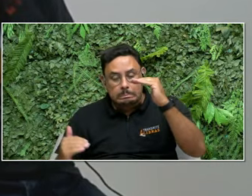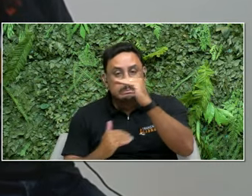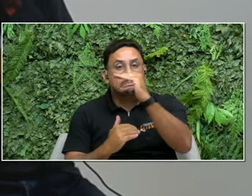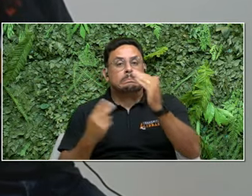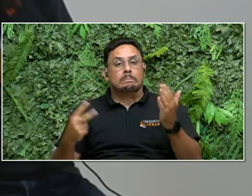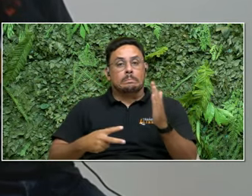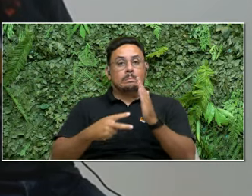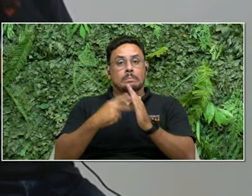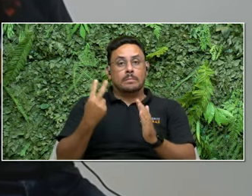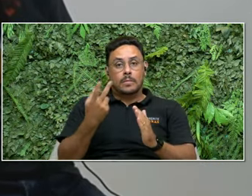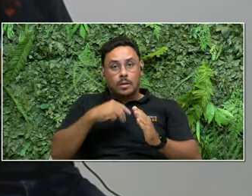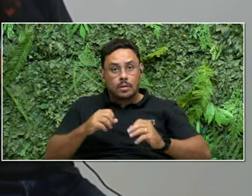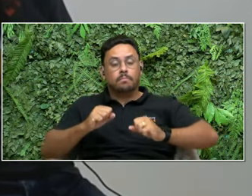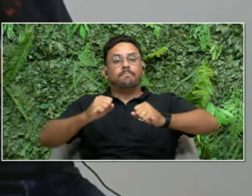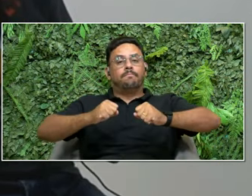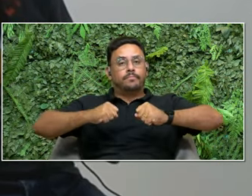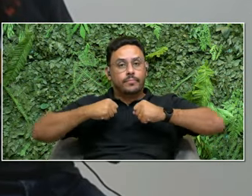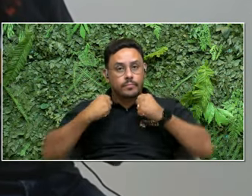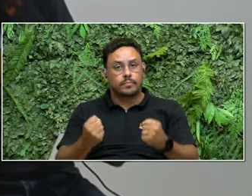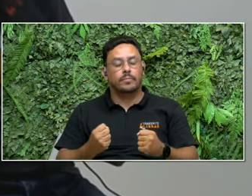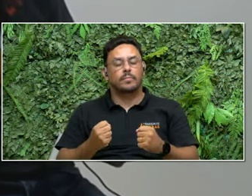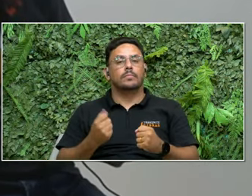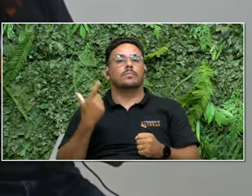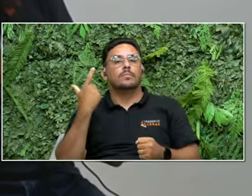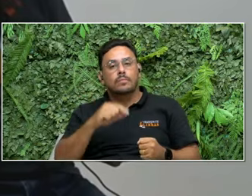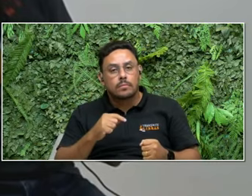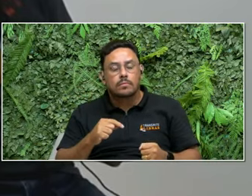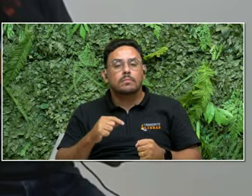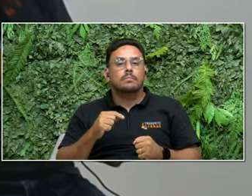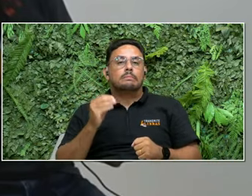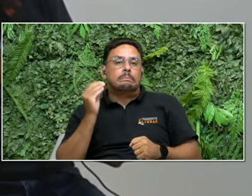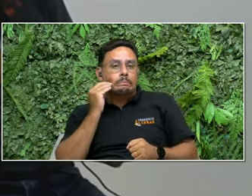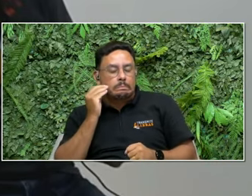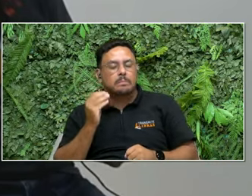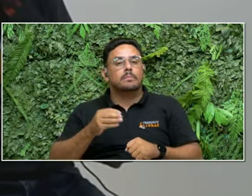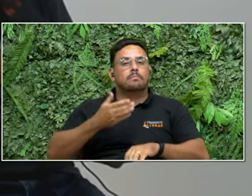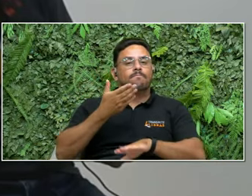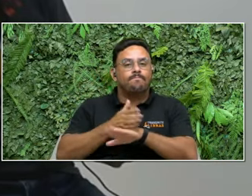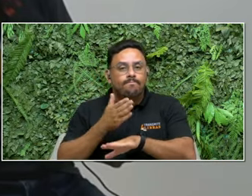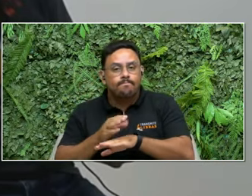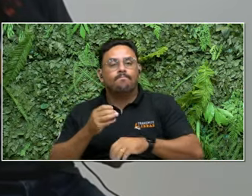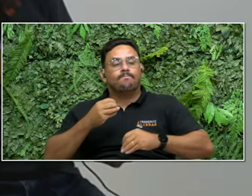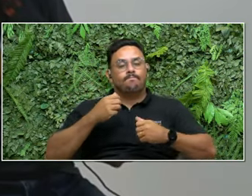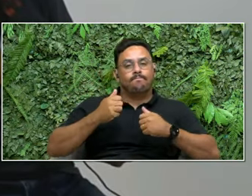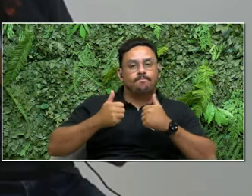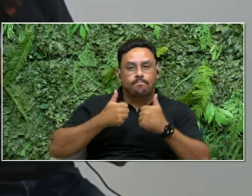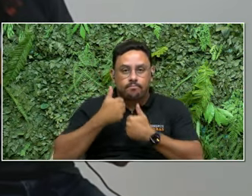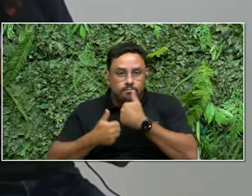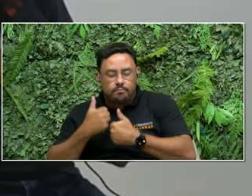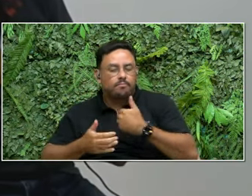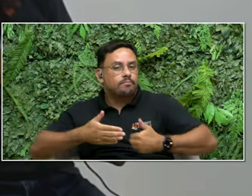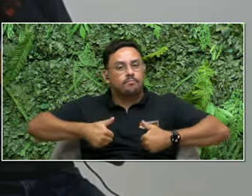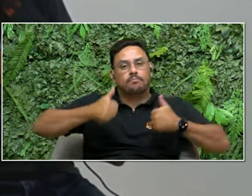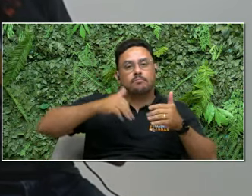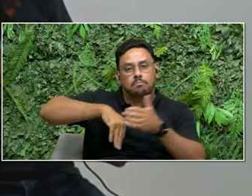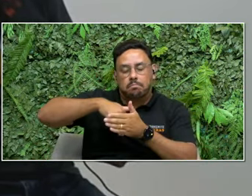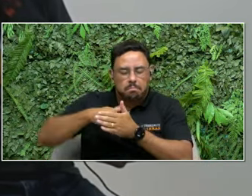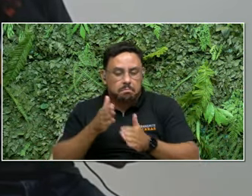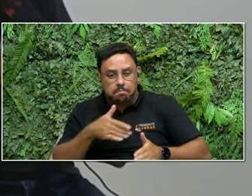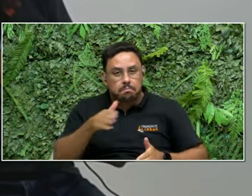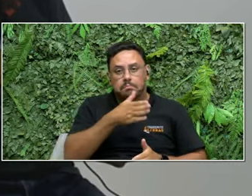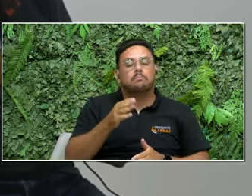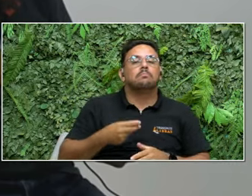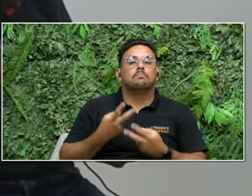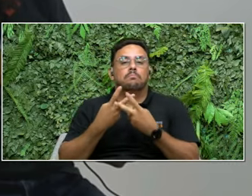abaixo e no segundo tempo a gente voltou diferente a gente voltou conseguindo conseguindo entregar um futebol que a gente tá acostumado conseguindo se impor no jogo sabendo das fragilidades do